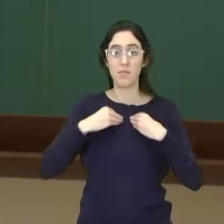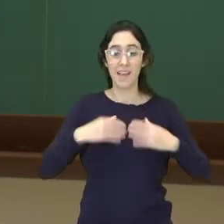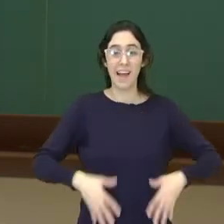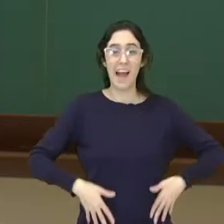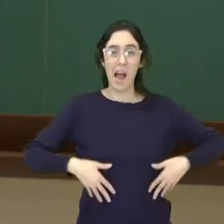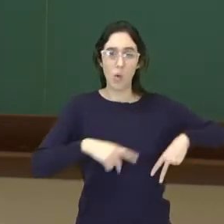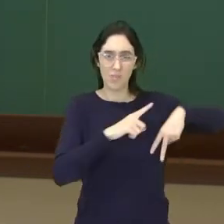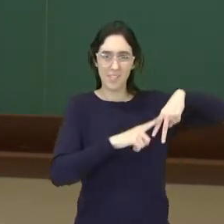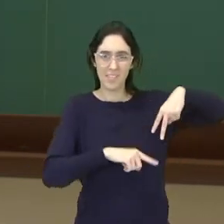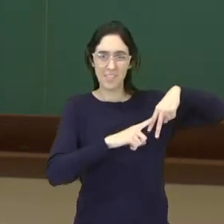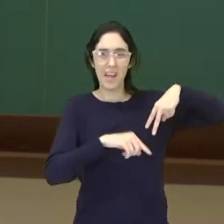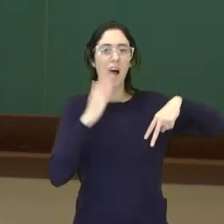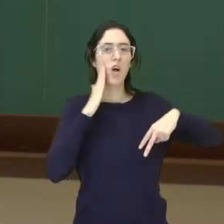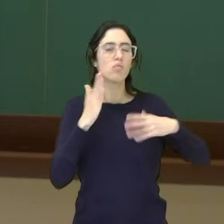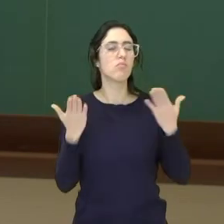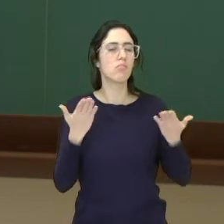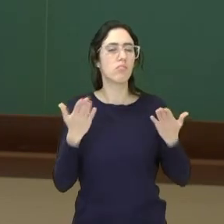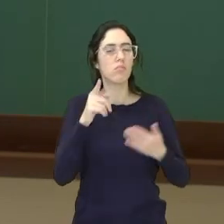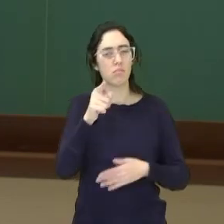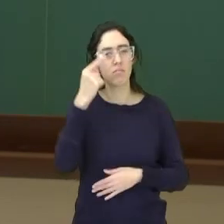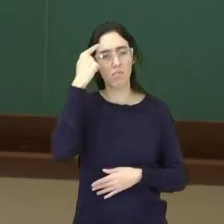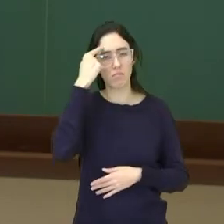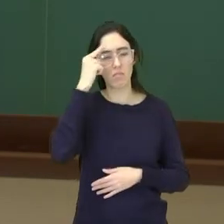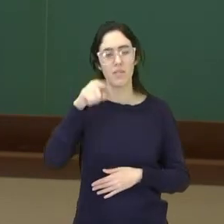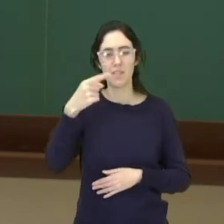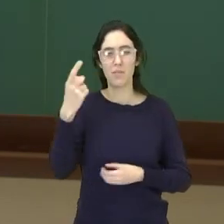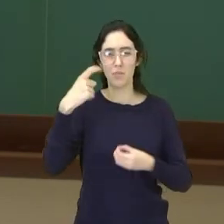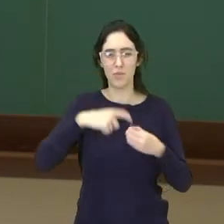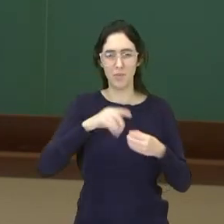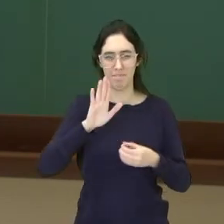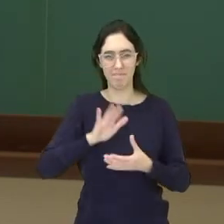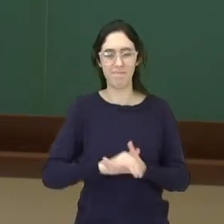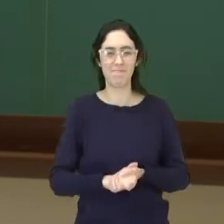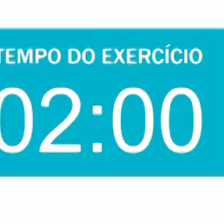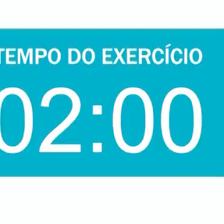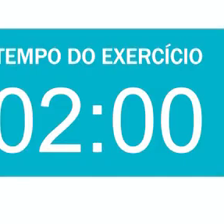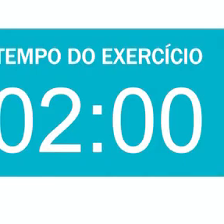azul? Pense um pouquinho e nós já voltamos com a resposta.